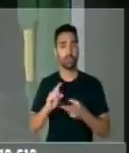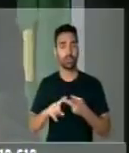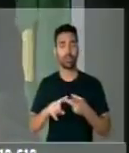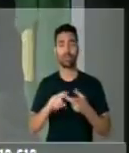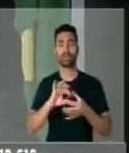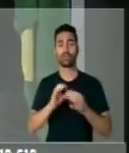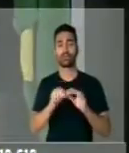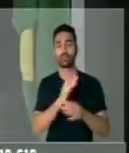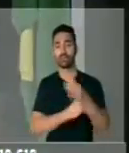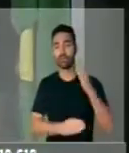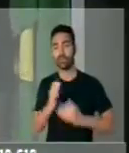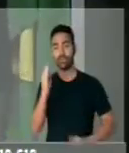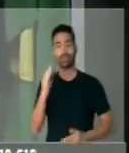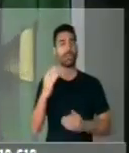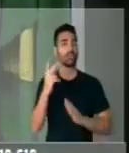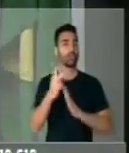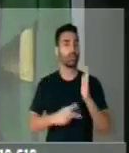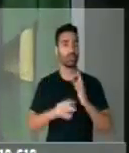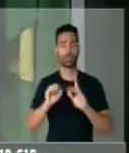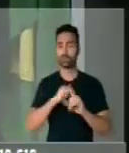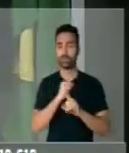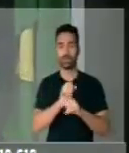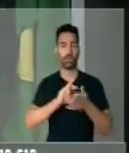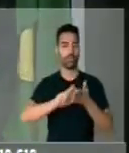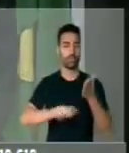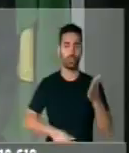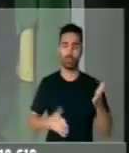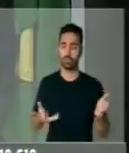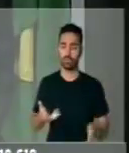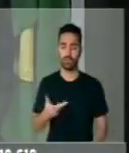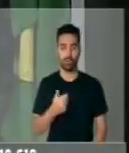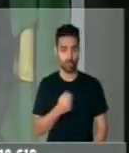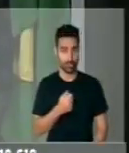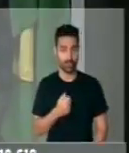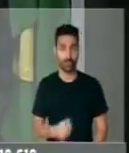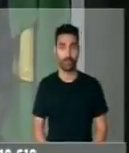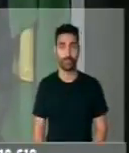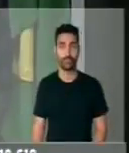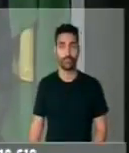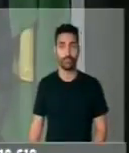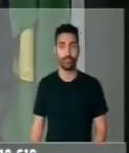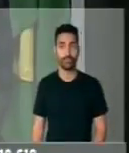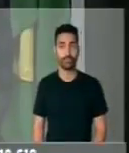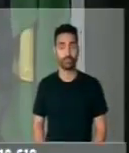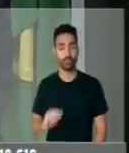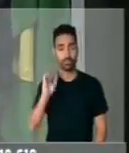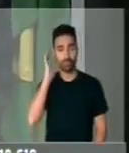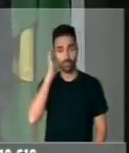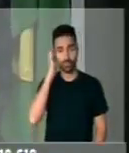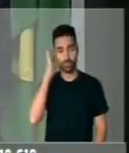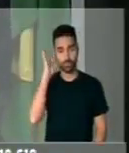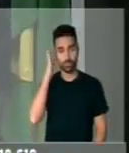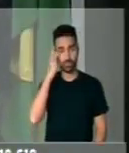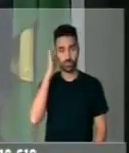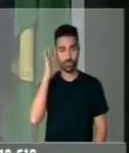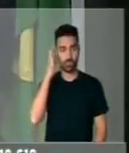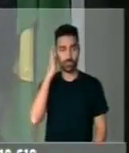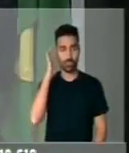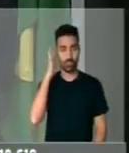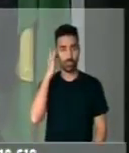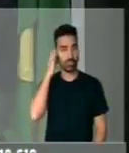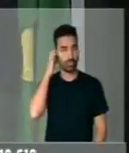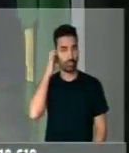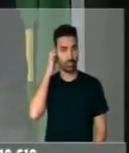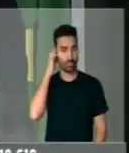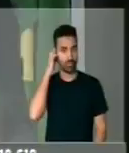Paralimpíada, programas sociais maravilhosos. Então, mais uma perda que vai ter